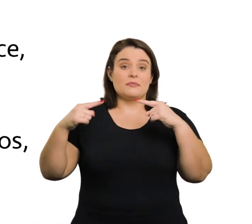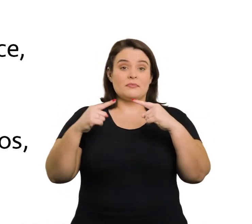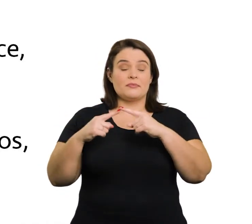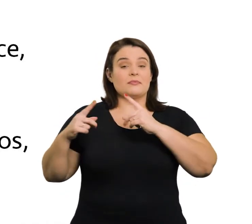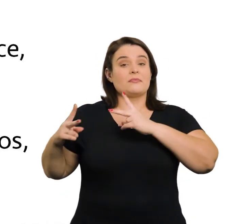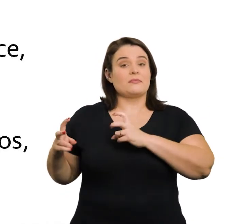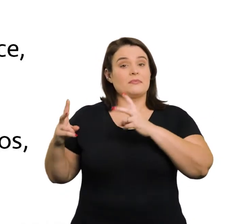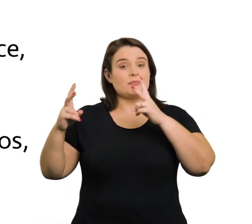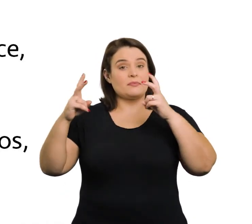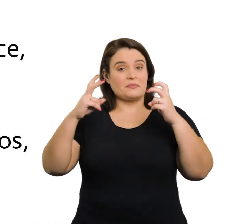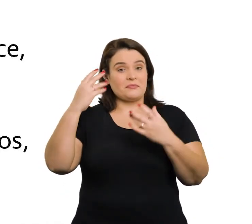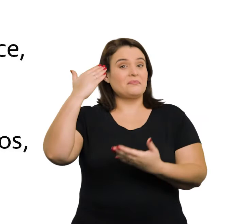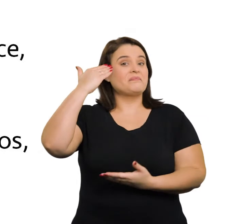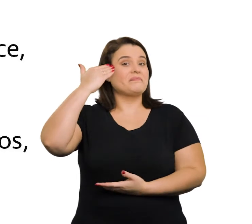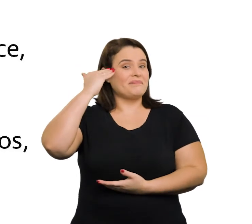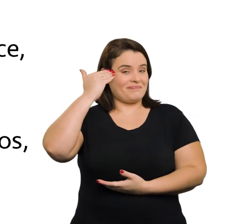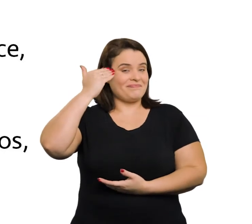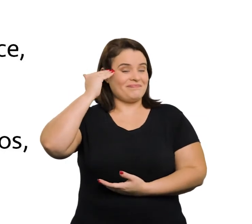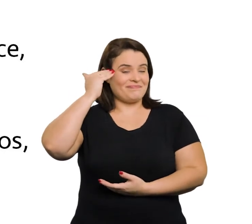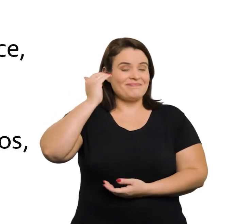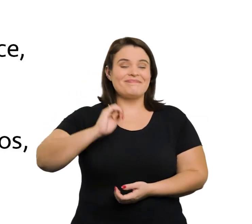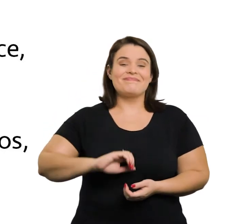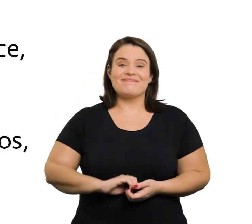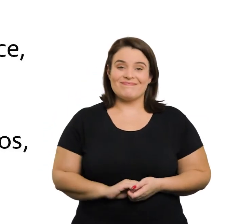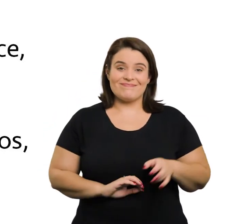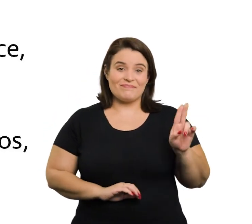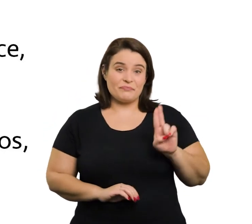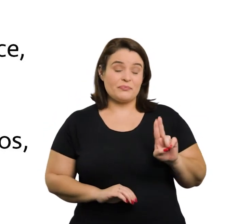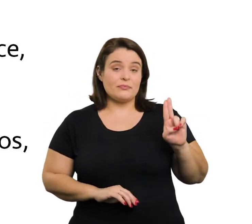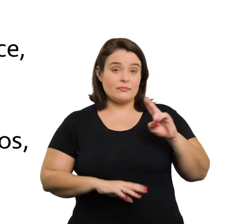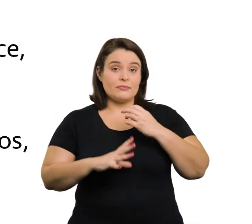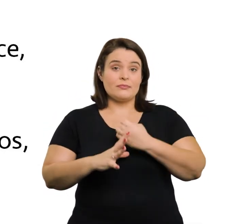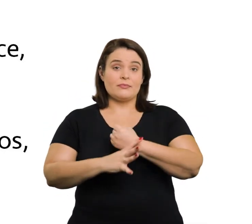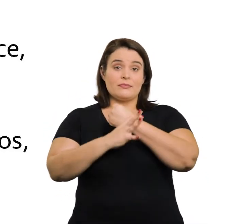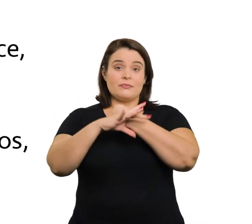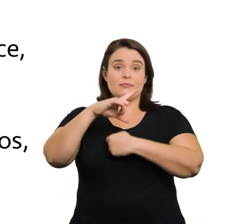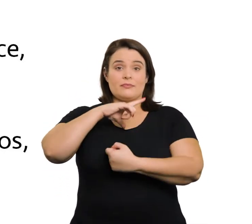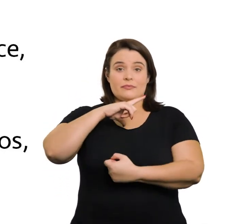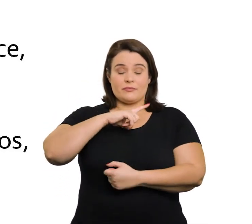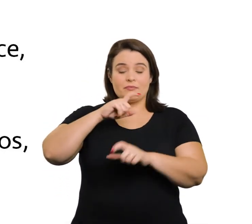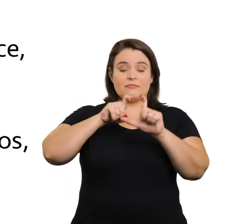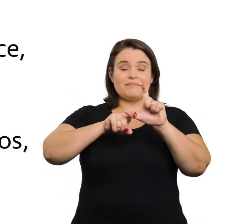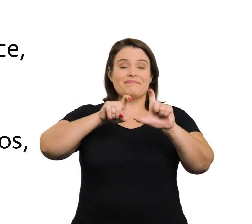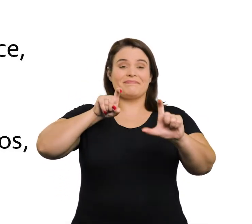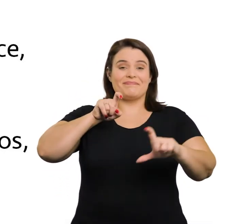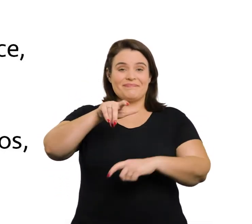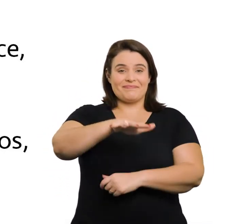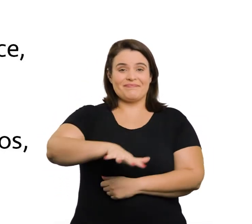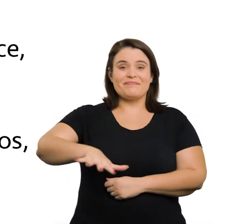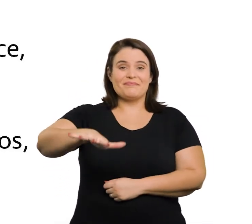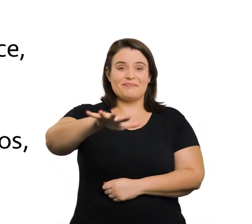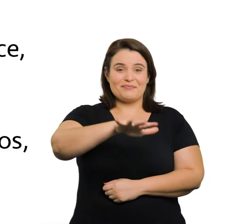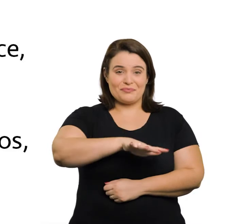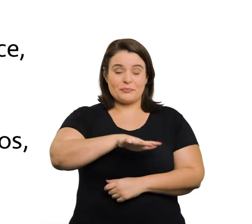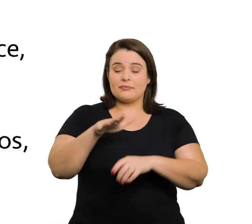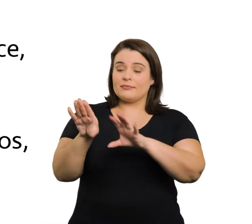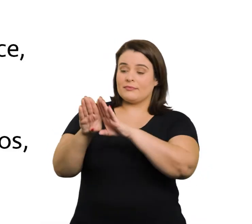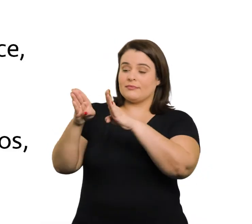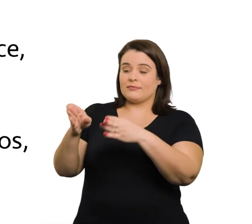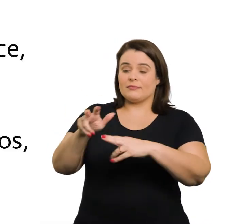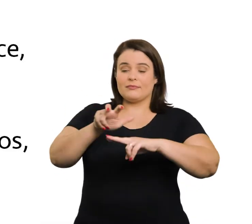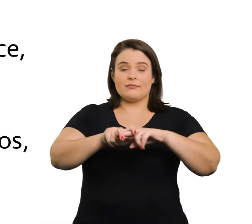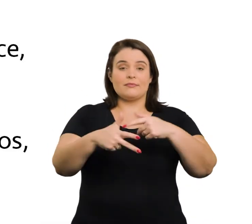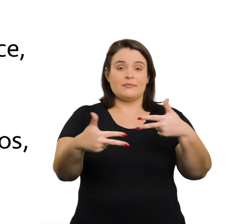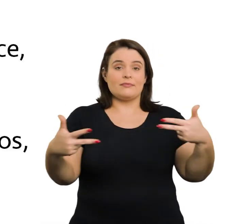Possibilidade e condição de alcance, percepção e entendimento para a utilização com segurança e autonomia